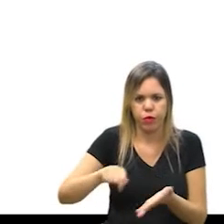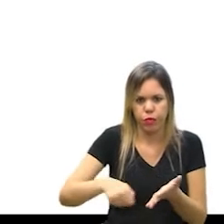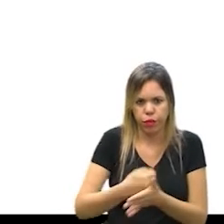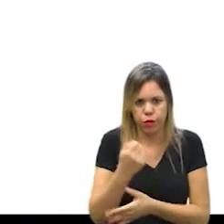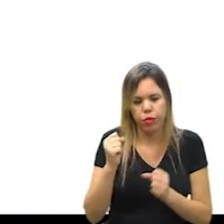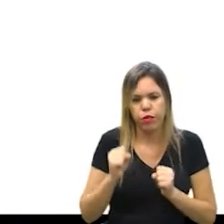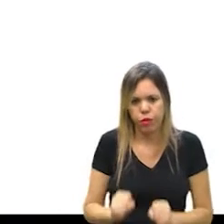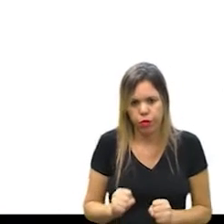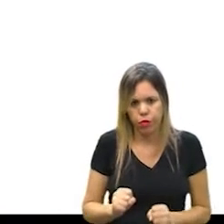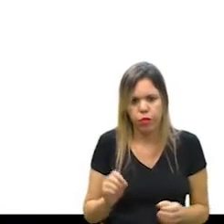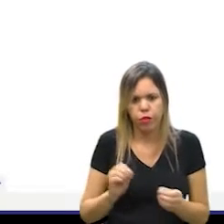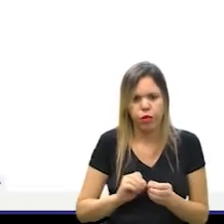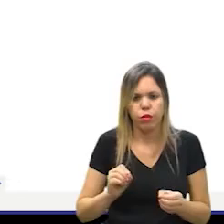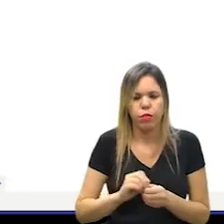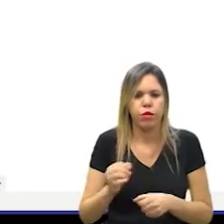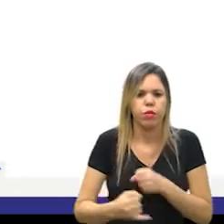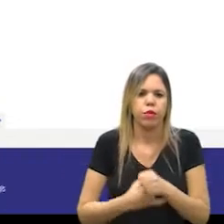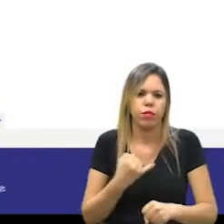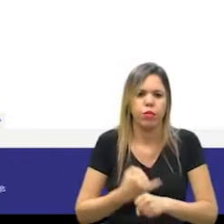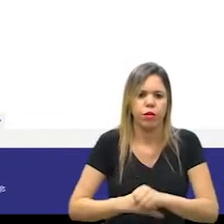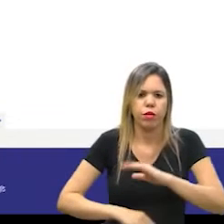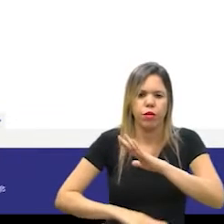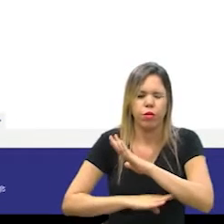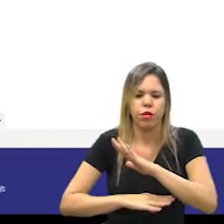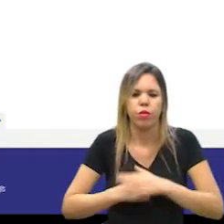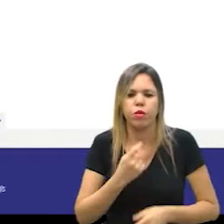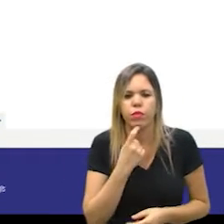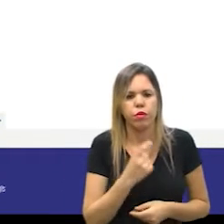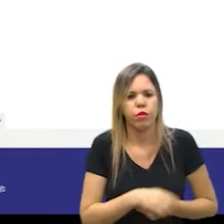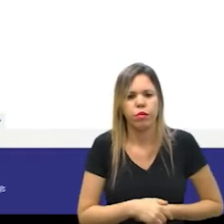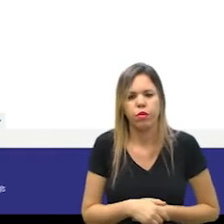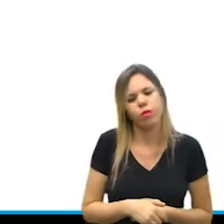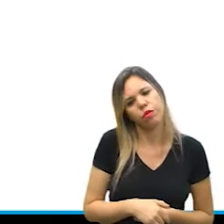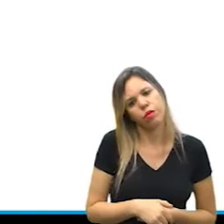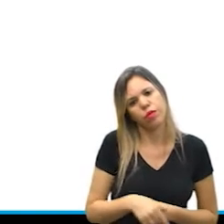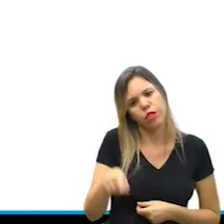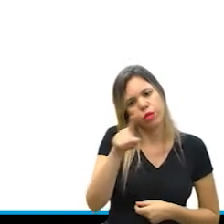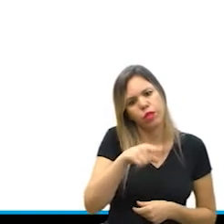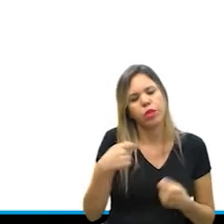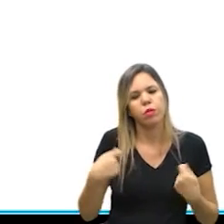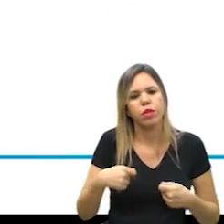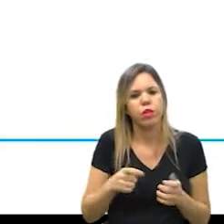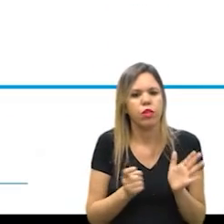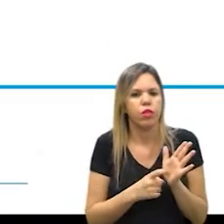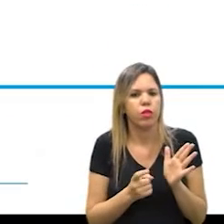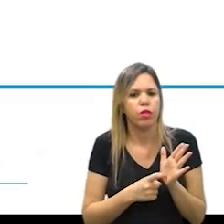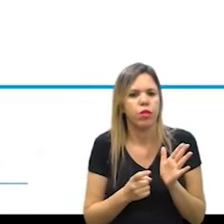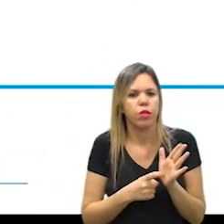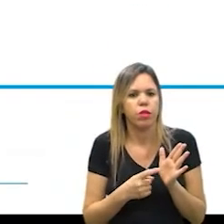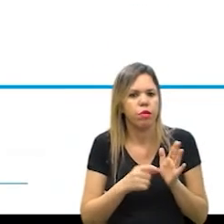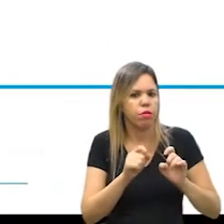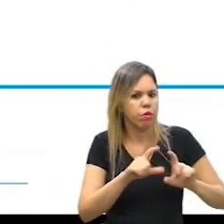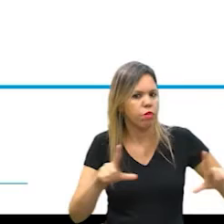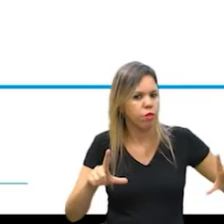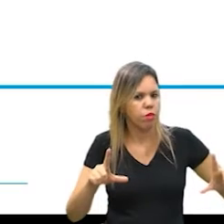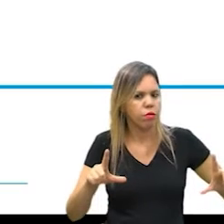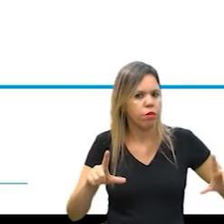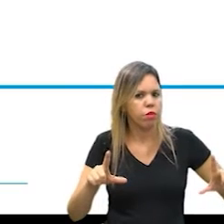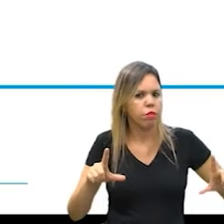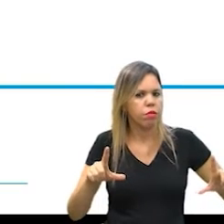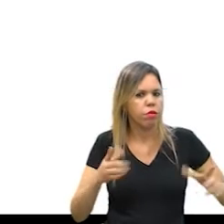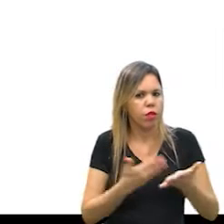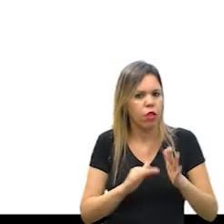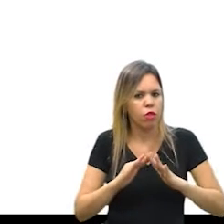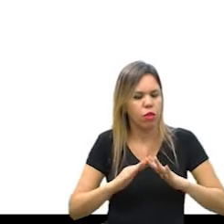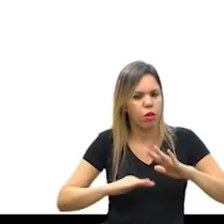ao final do curso. As inscrições podem ser feitas pelo site da Câmara Municipal de Campinas, em que você deve